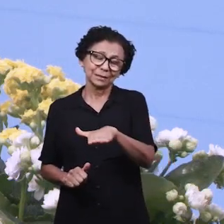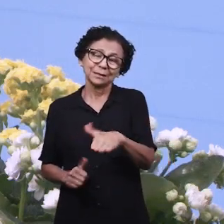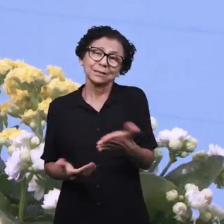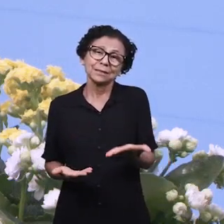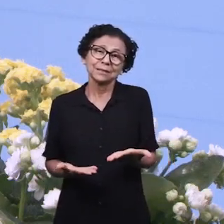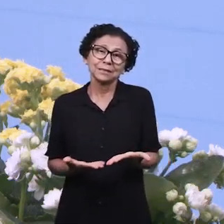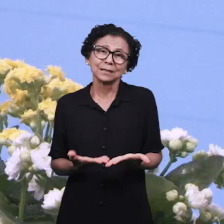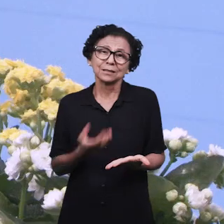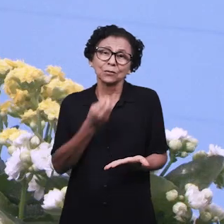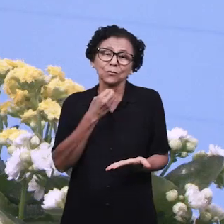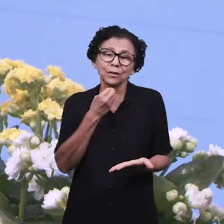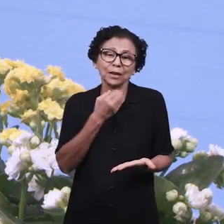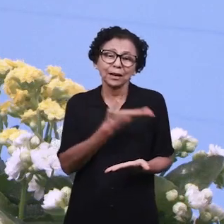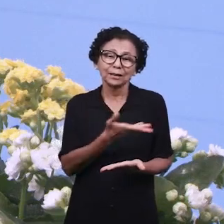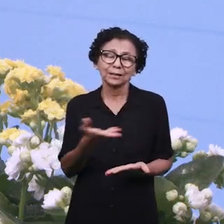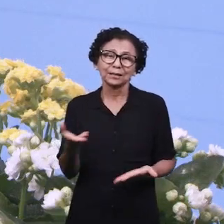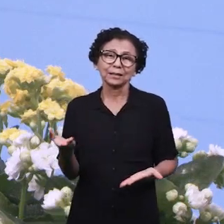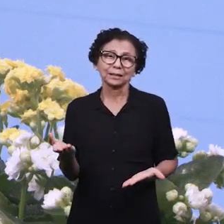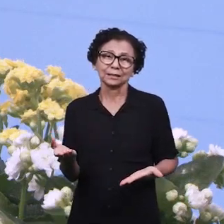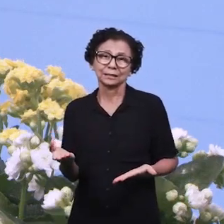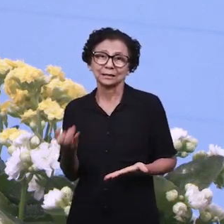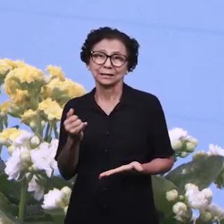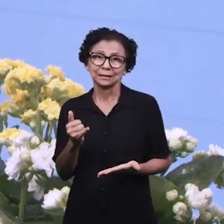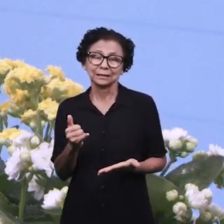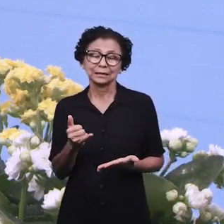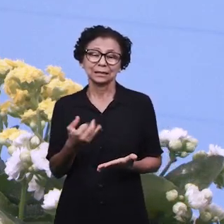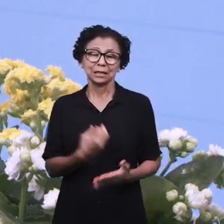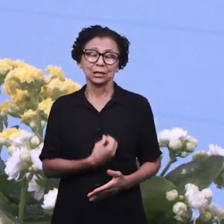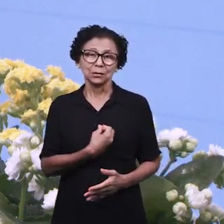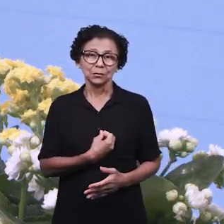vulneráveis. E se elas vivem num ambiente hostil